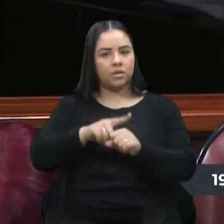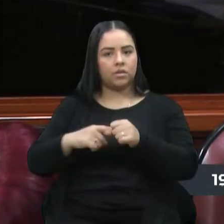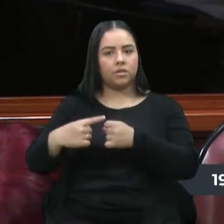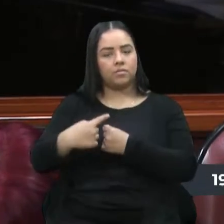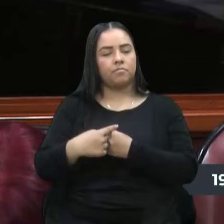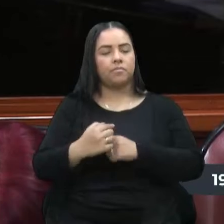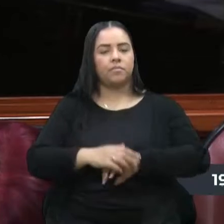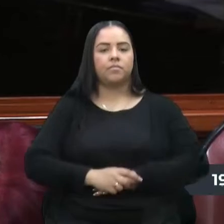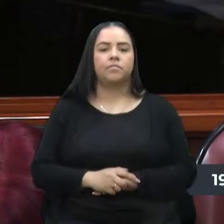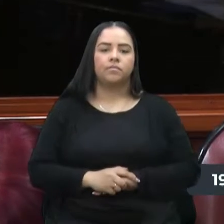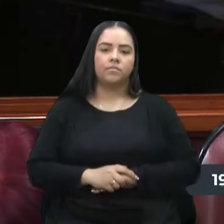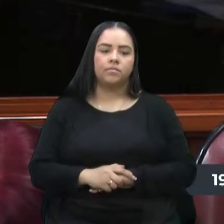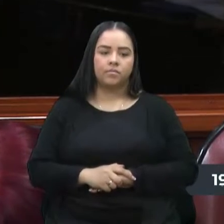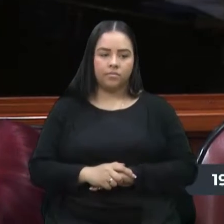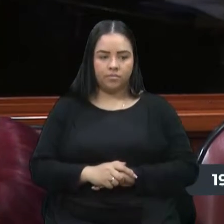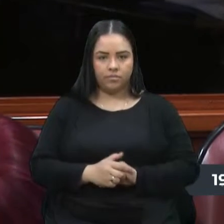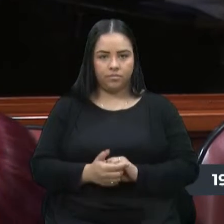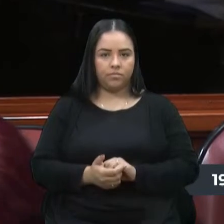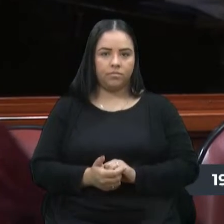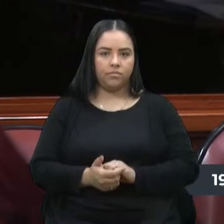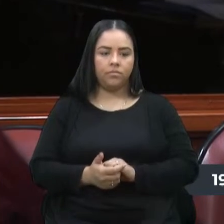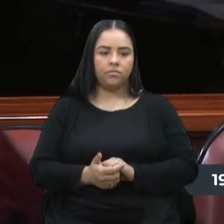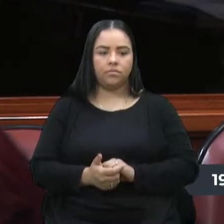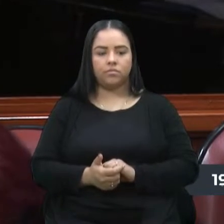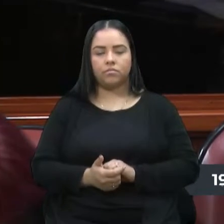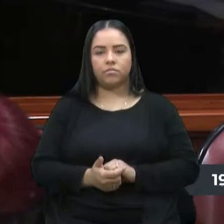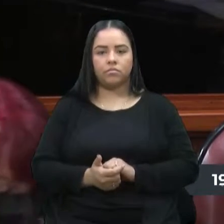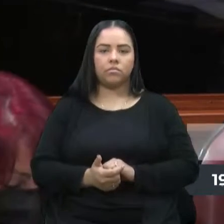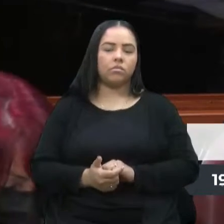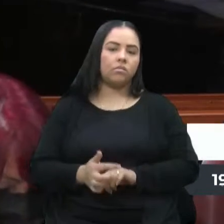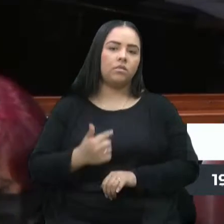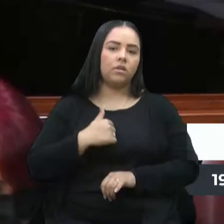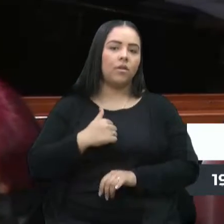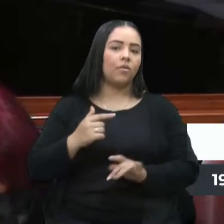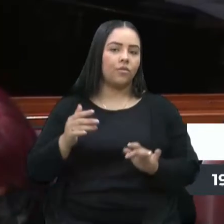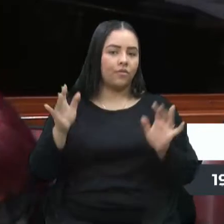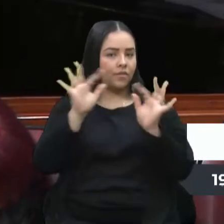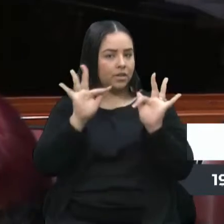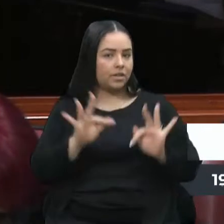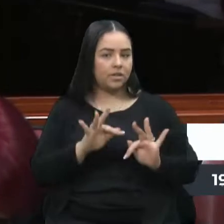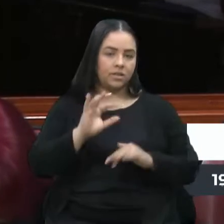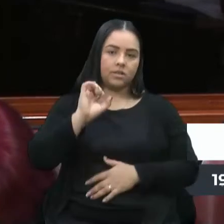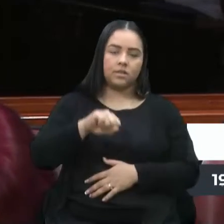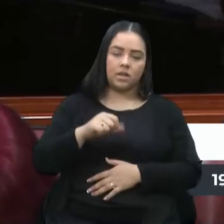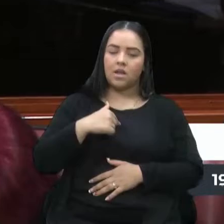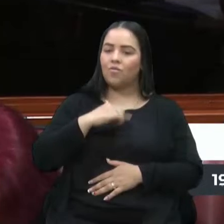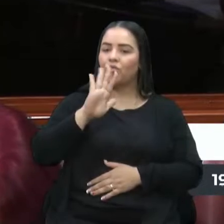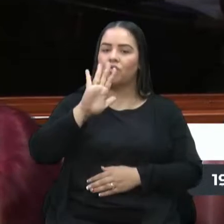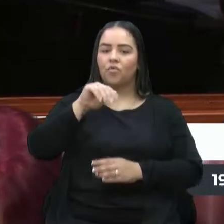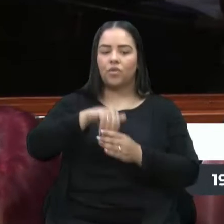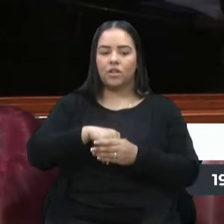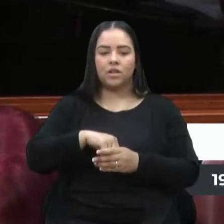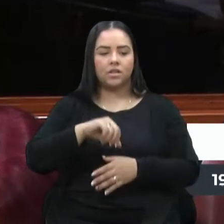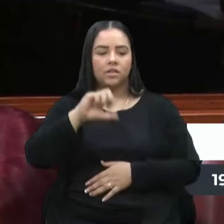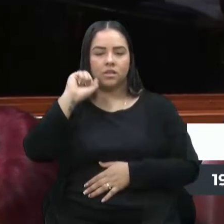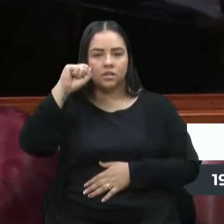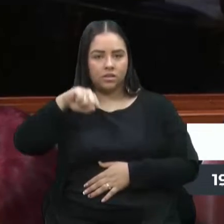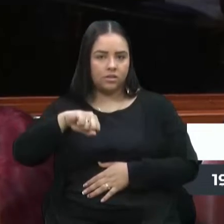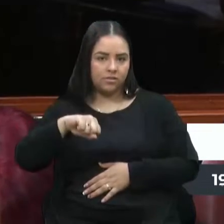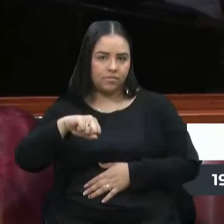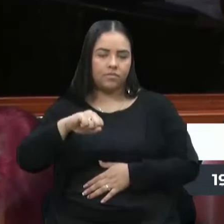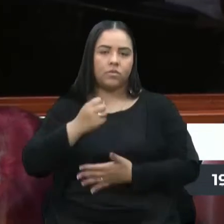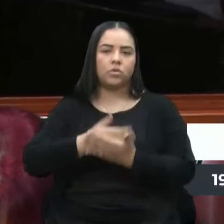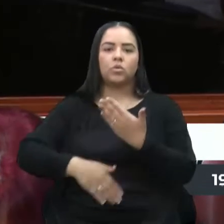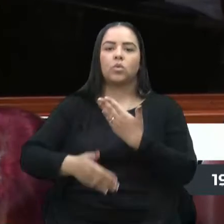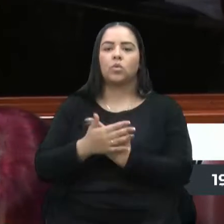então eu fico muito feliz logicamente voltarei favorável